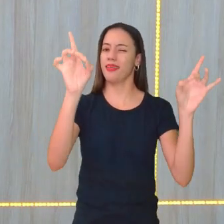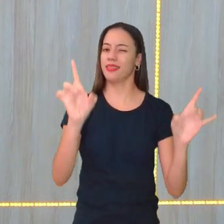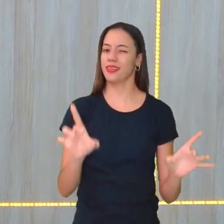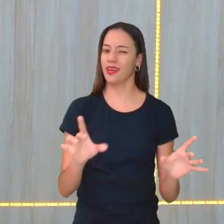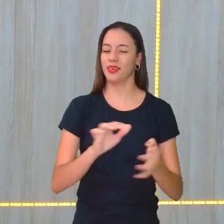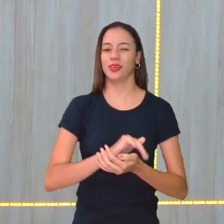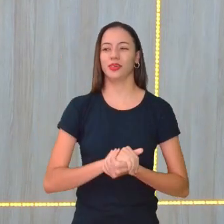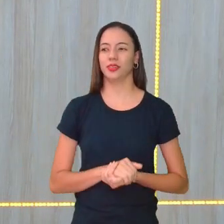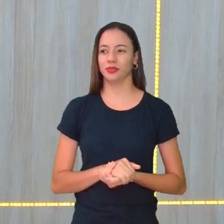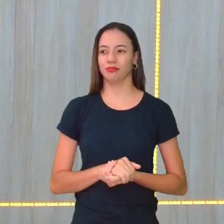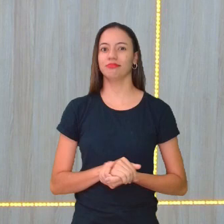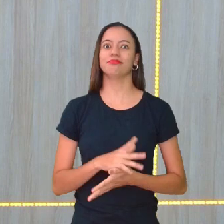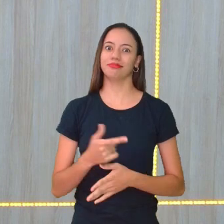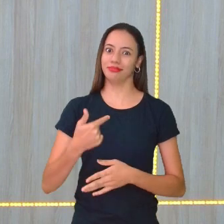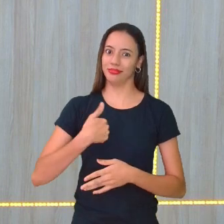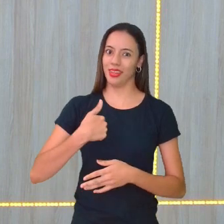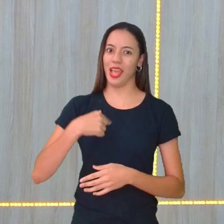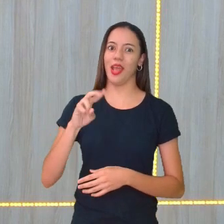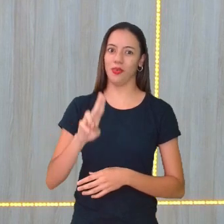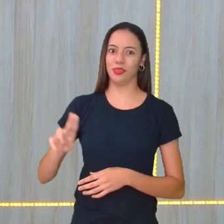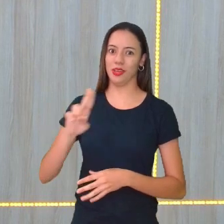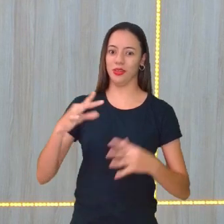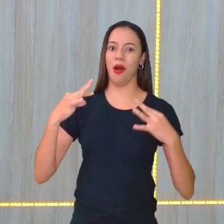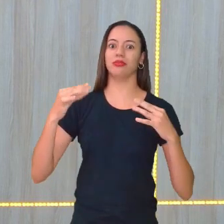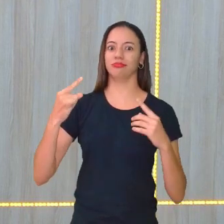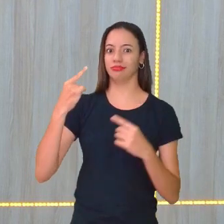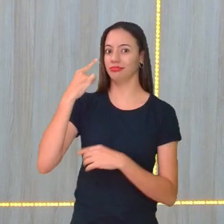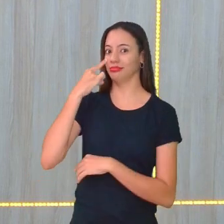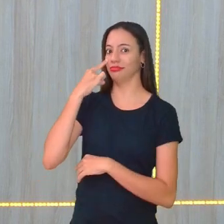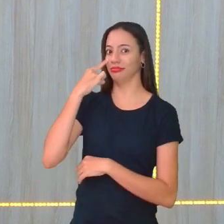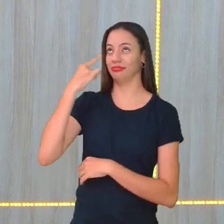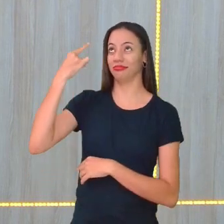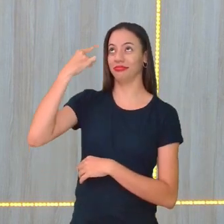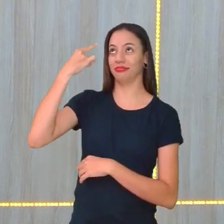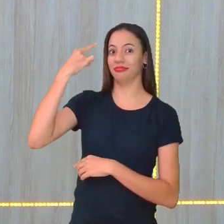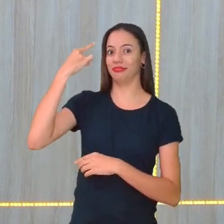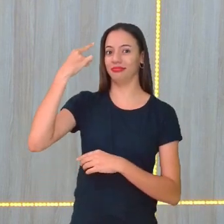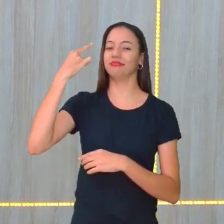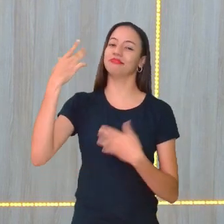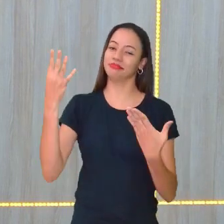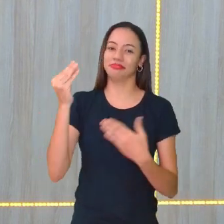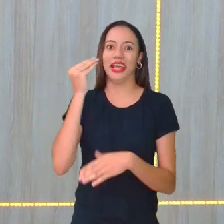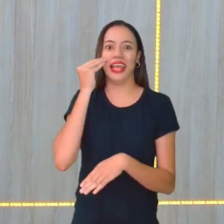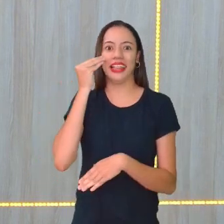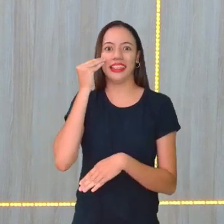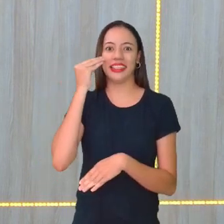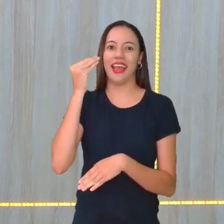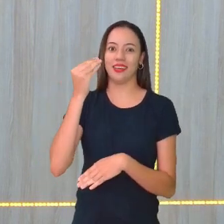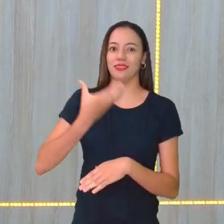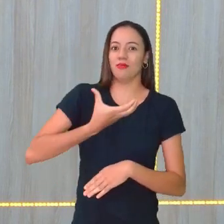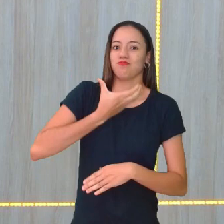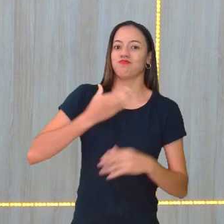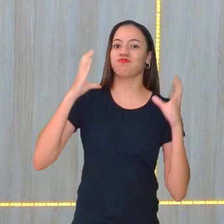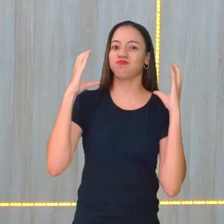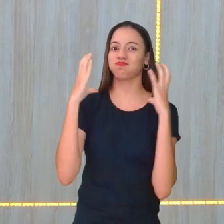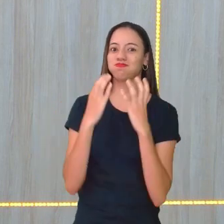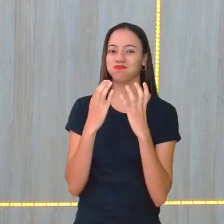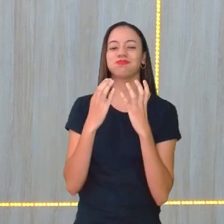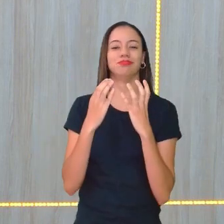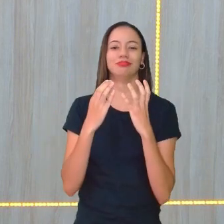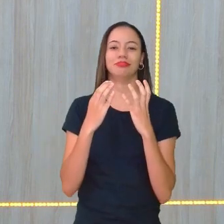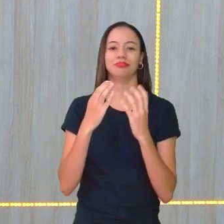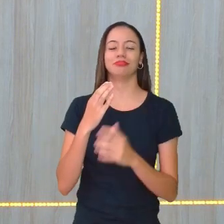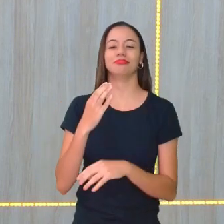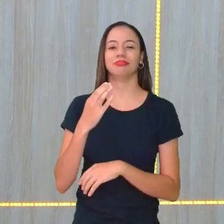aula temática vinha até caracterizado aqui. É a tentativa de Papai Noel, mas esse Papai Noel parece que